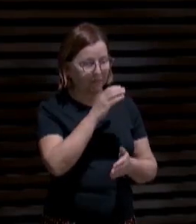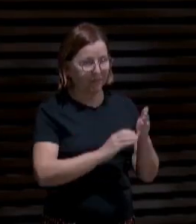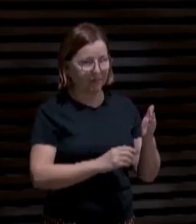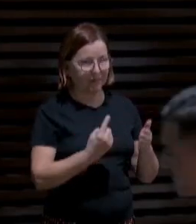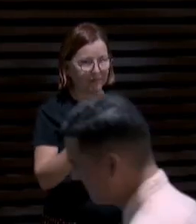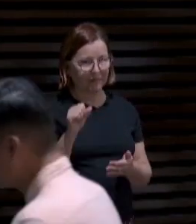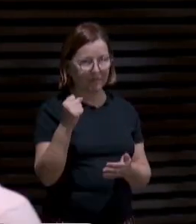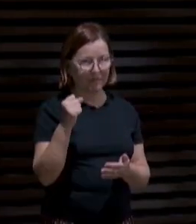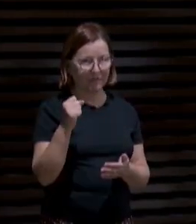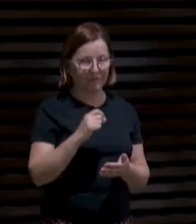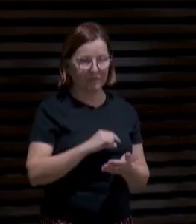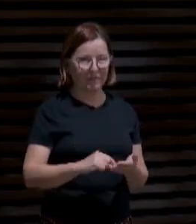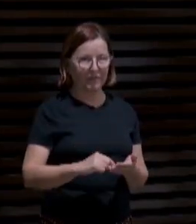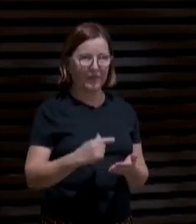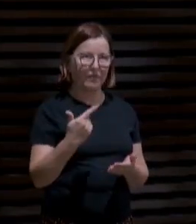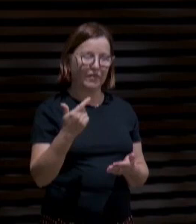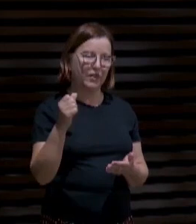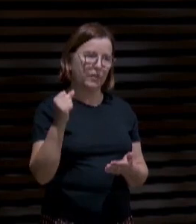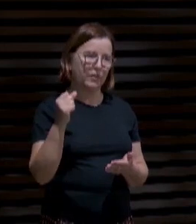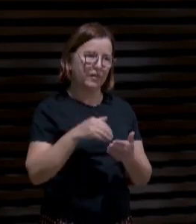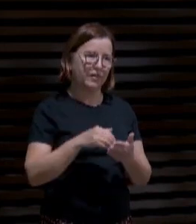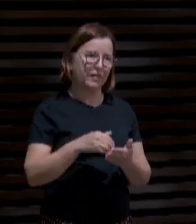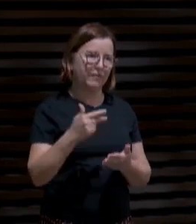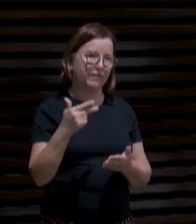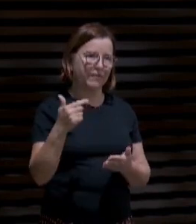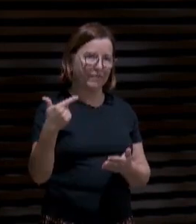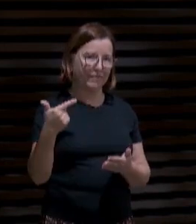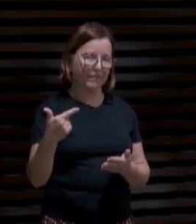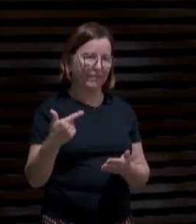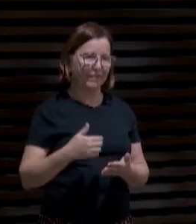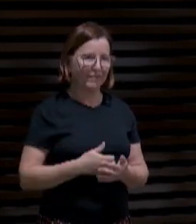18, 28 a 32.